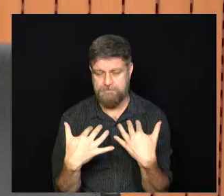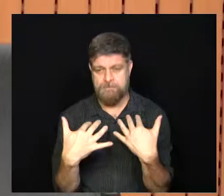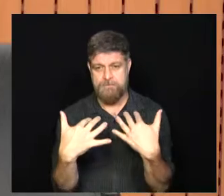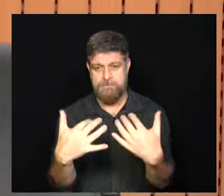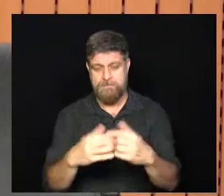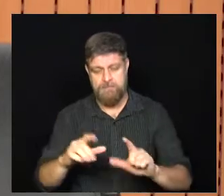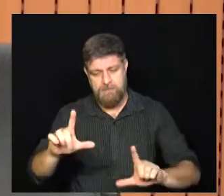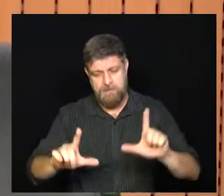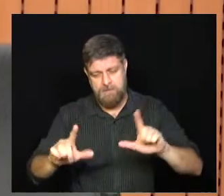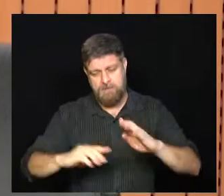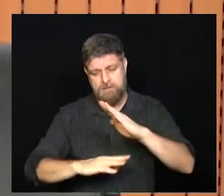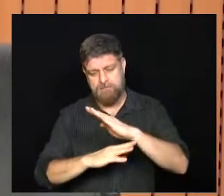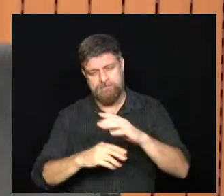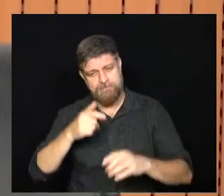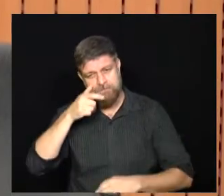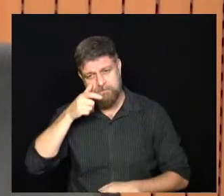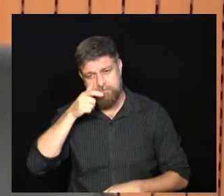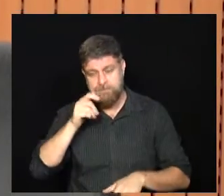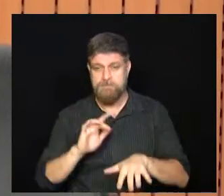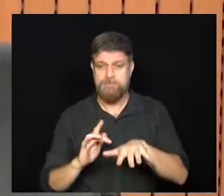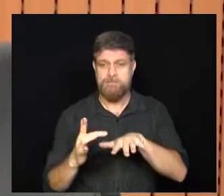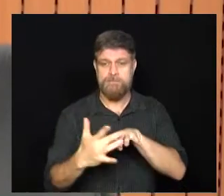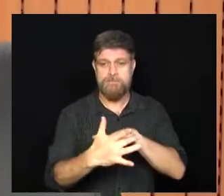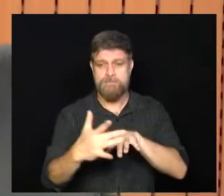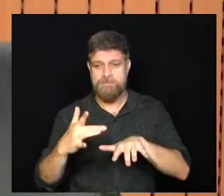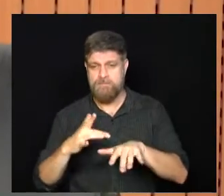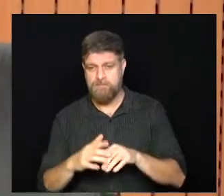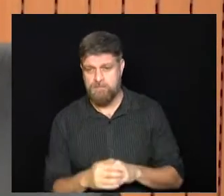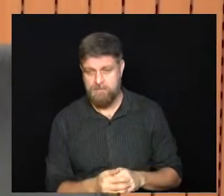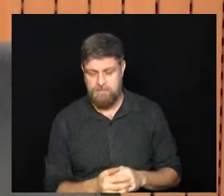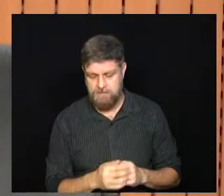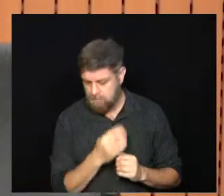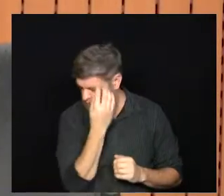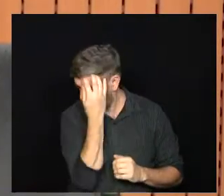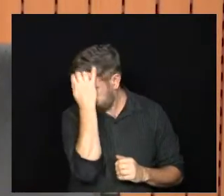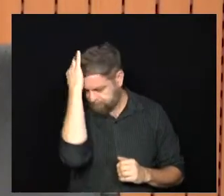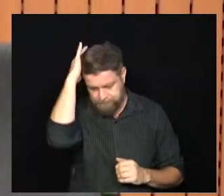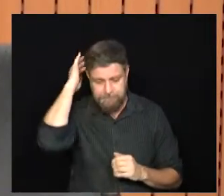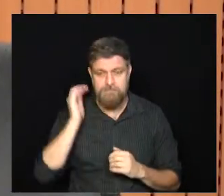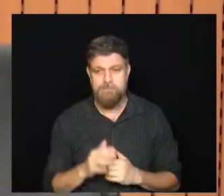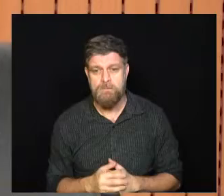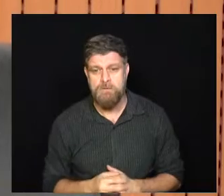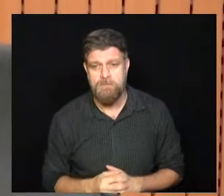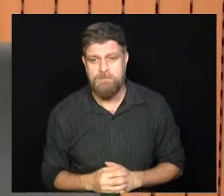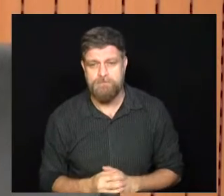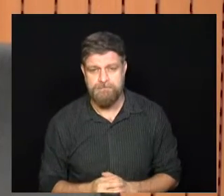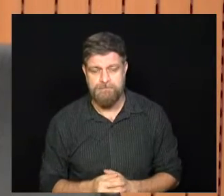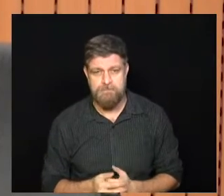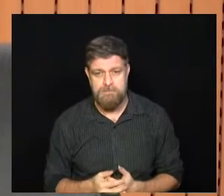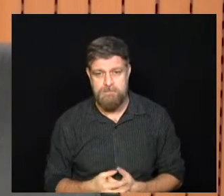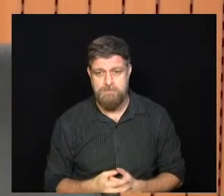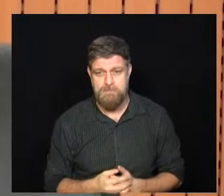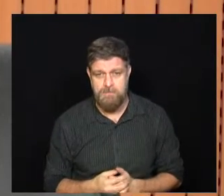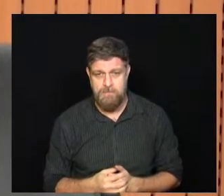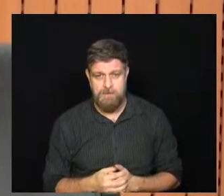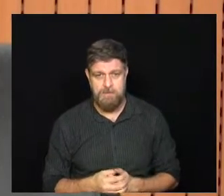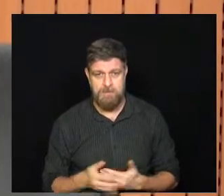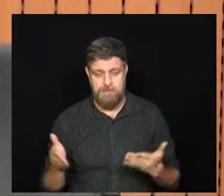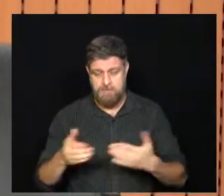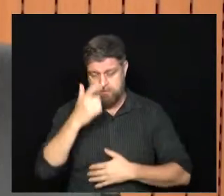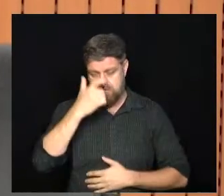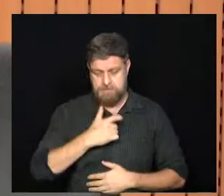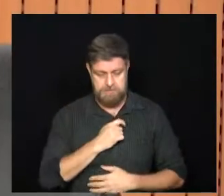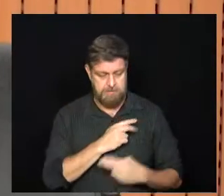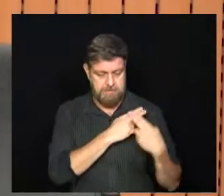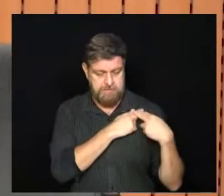nos acompanha pela TV Câmara e por todos os meios de comunicações. E vem hoje na condição de presidente da